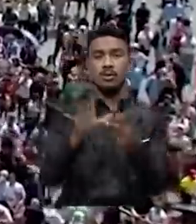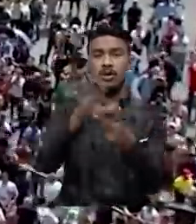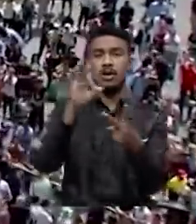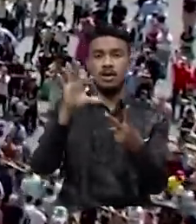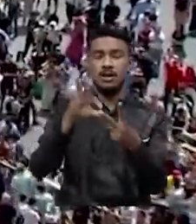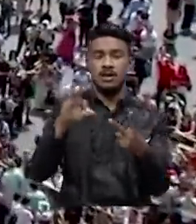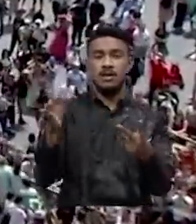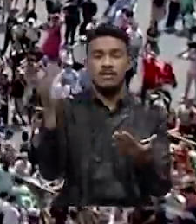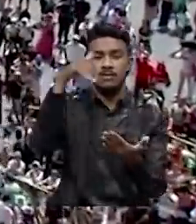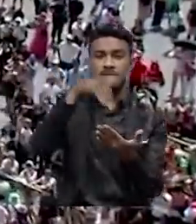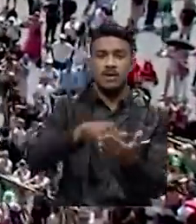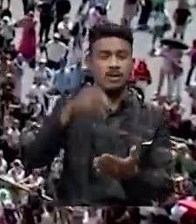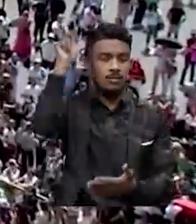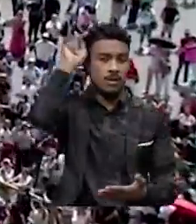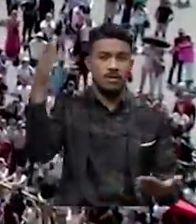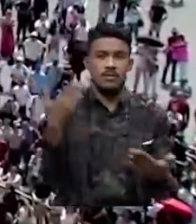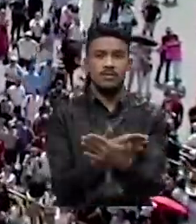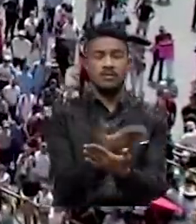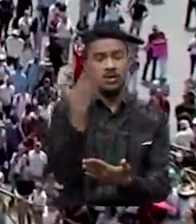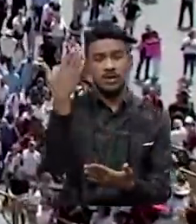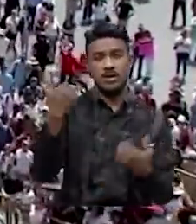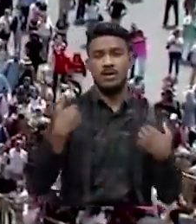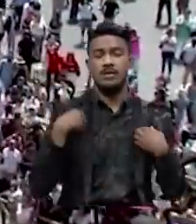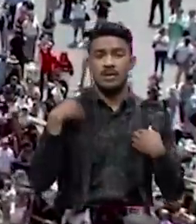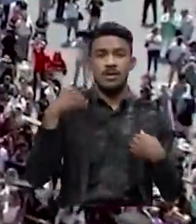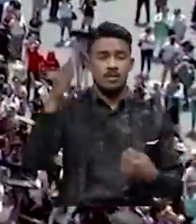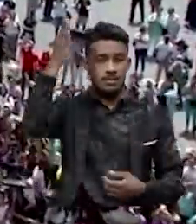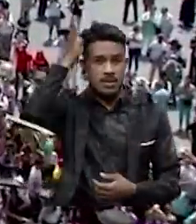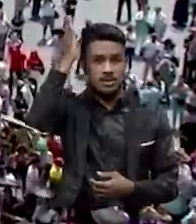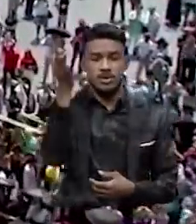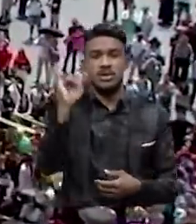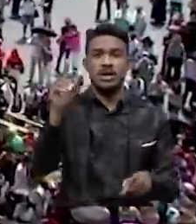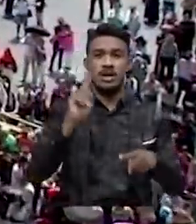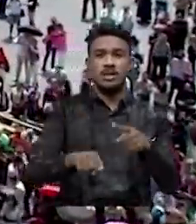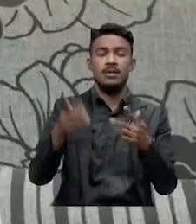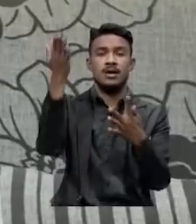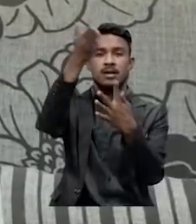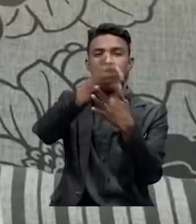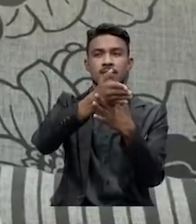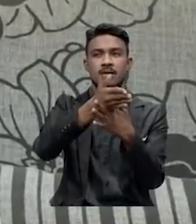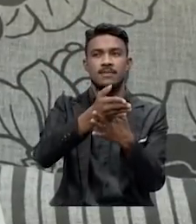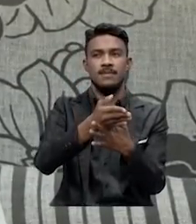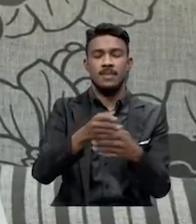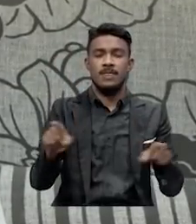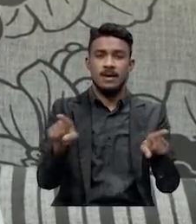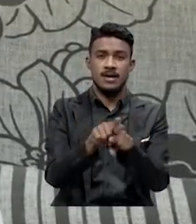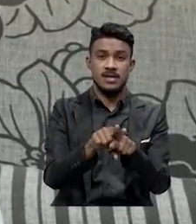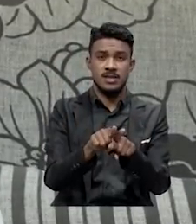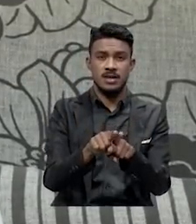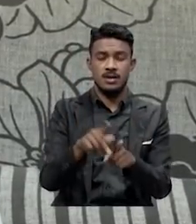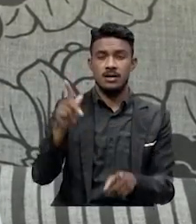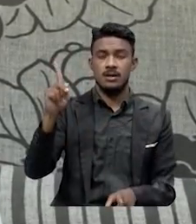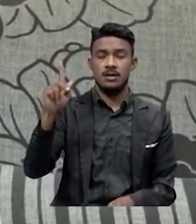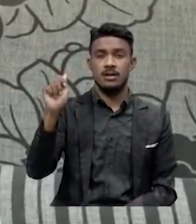iha Colegio Cardinalasio nebe Bispo Sira la bele tama. Atu saya cardeal ne lori tempo.